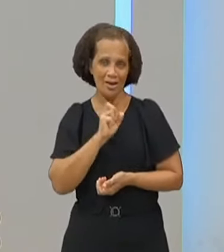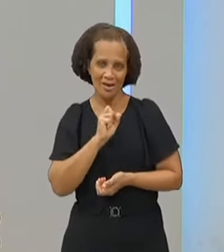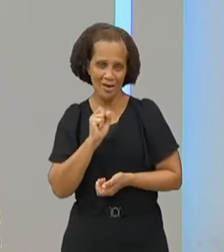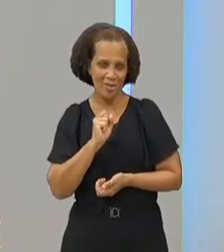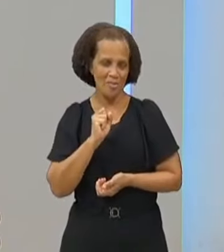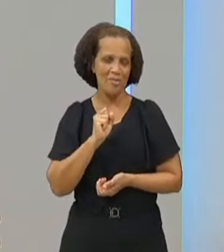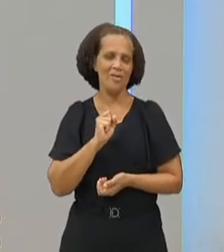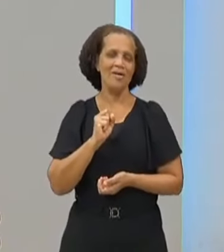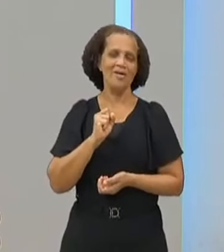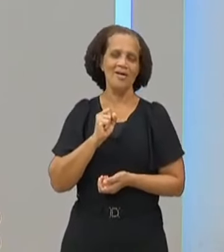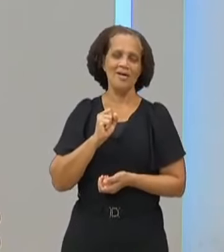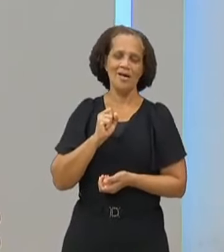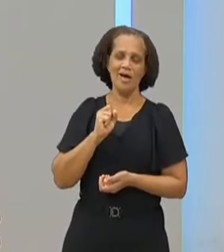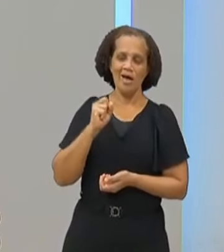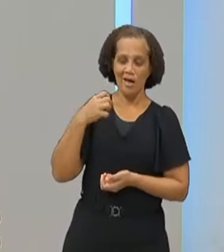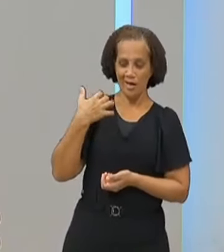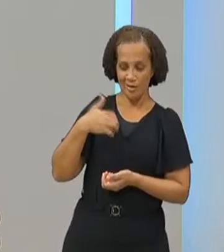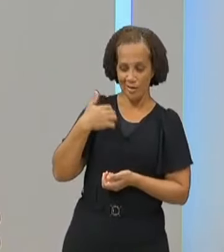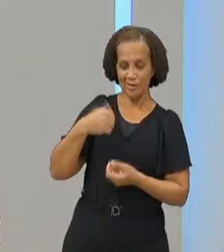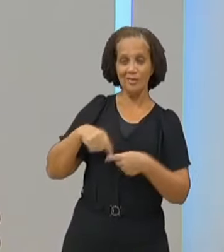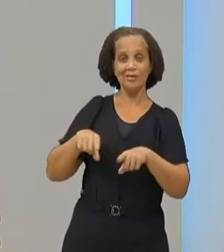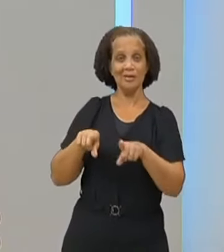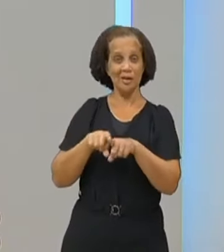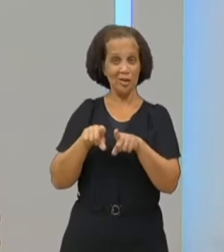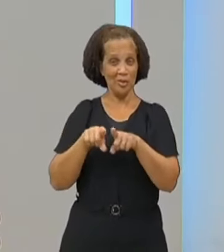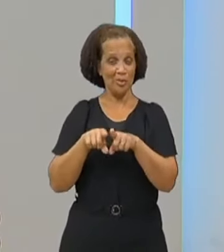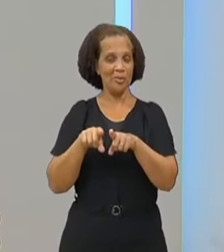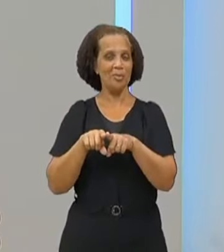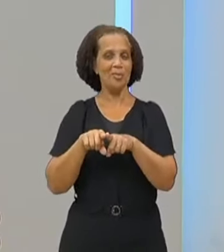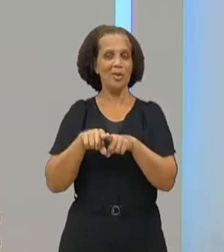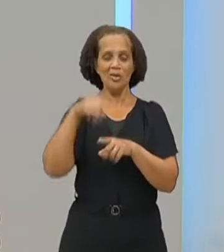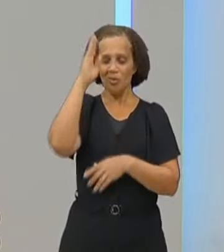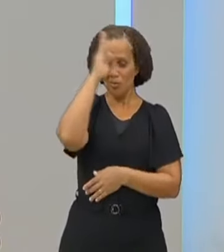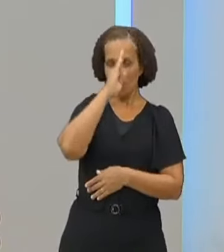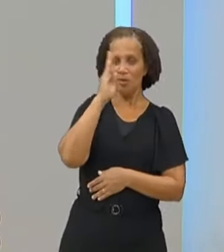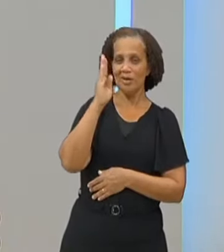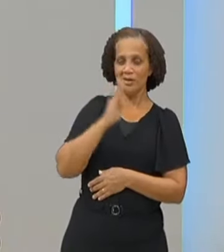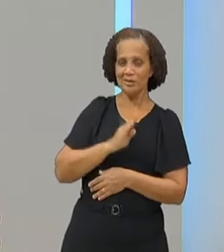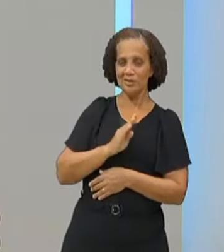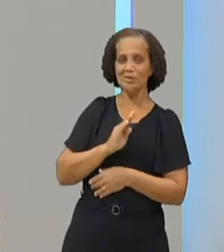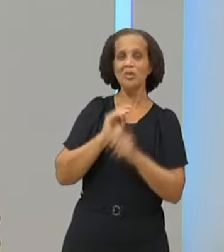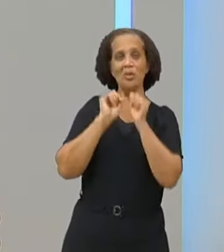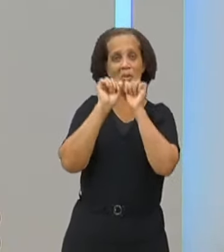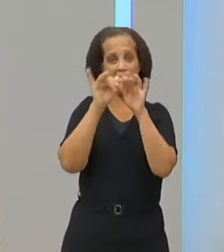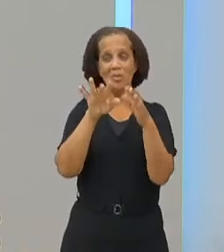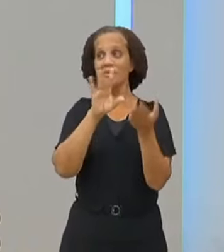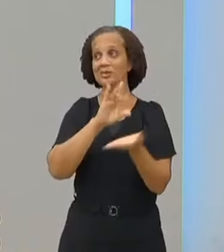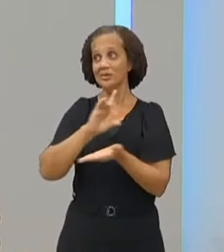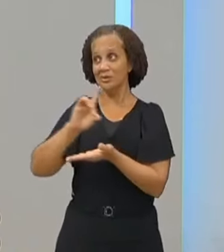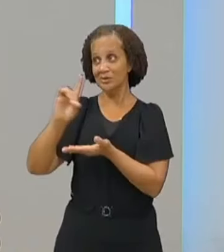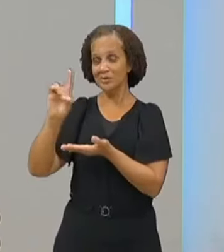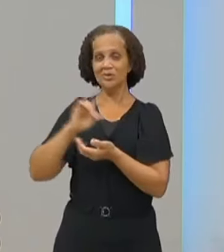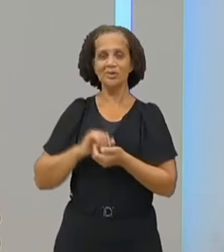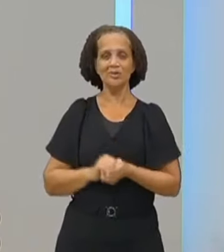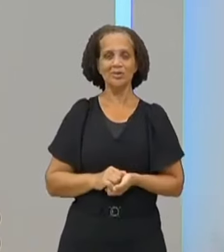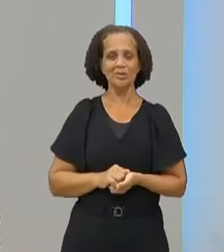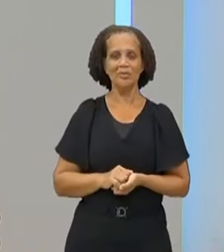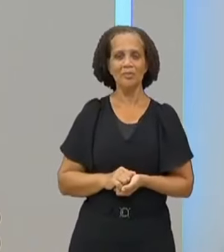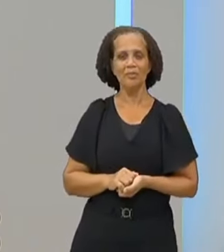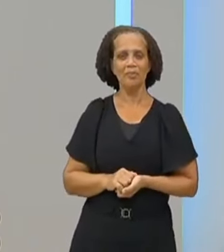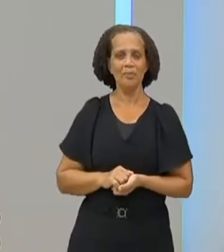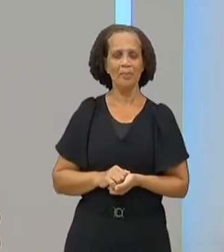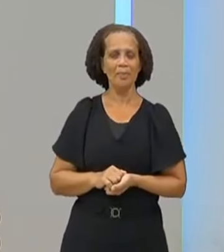Argentina e ama também o Brasil. E Neemias é uma bênção de Deus. Sempre está em tratamento pelo